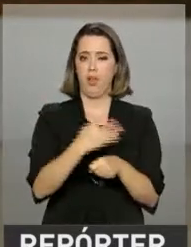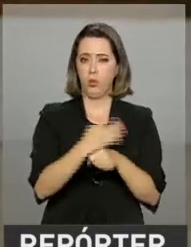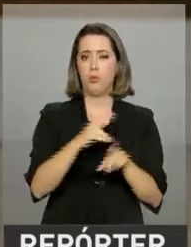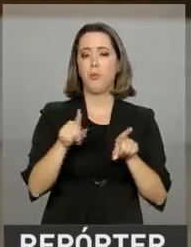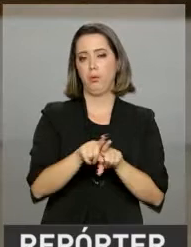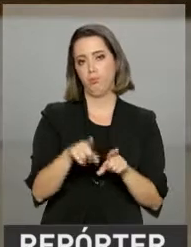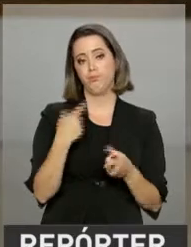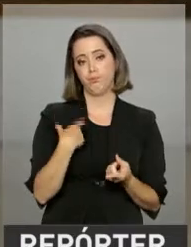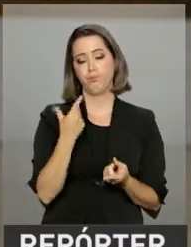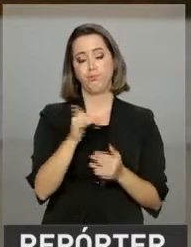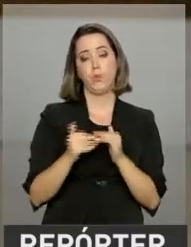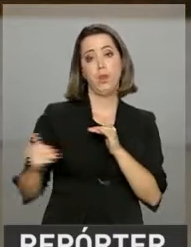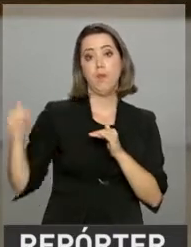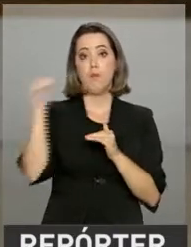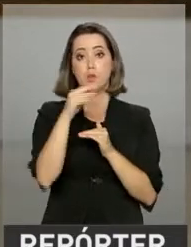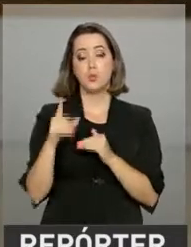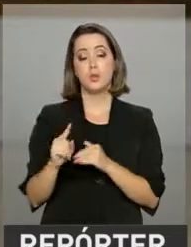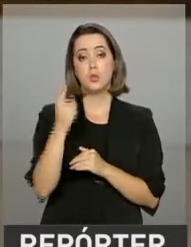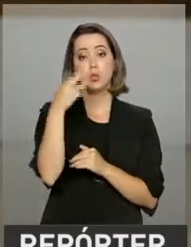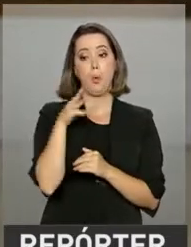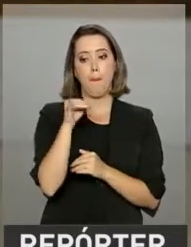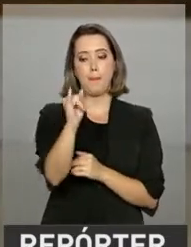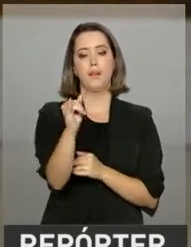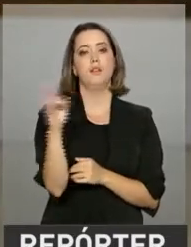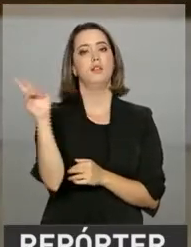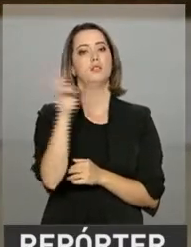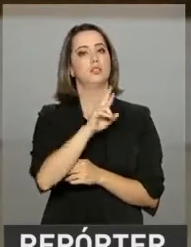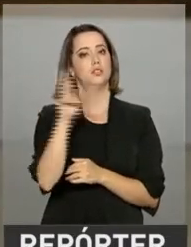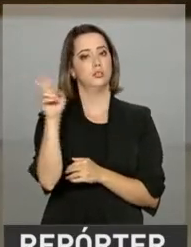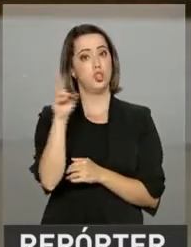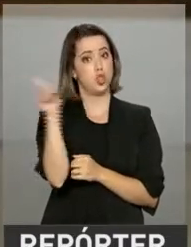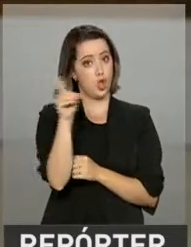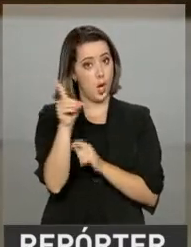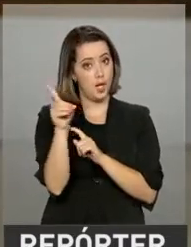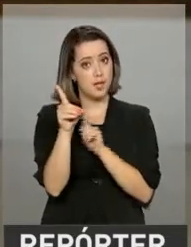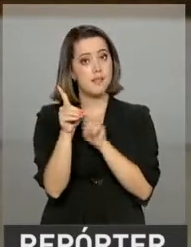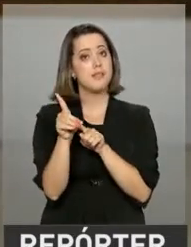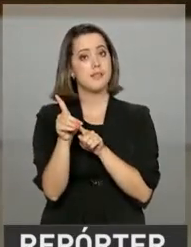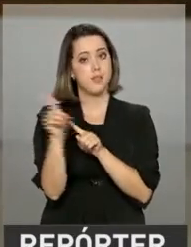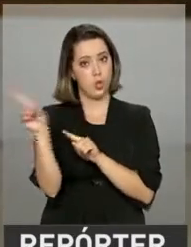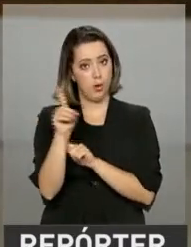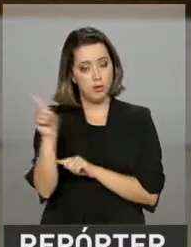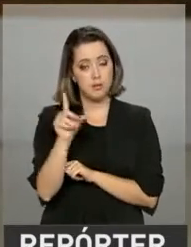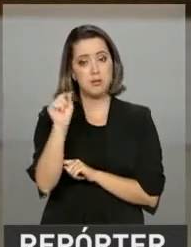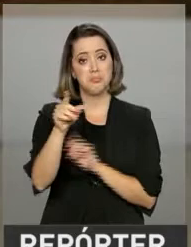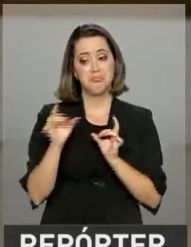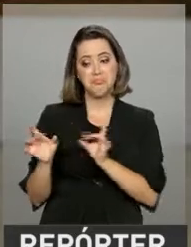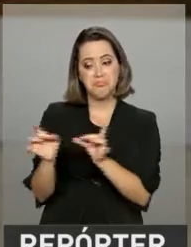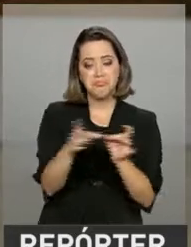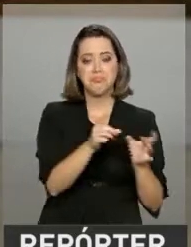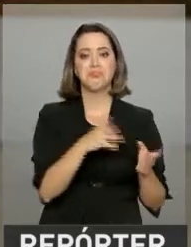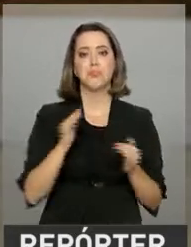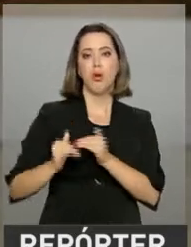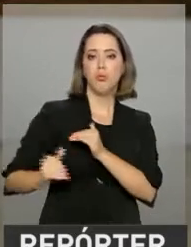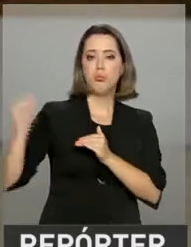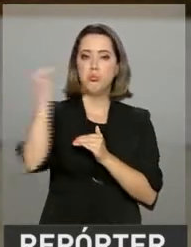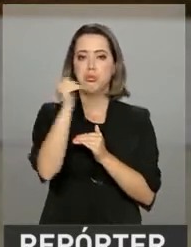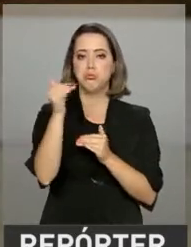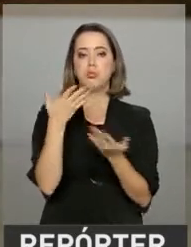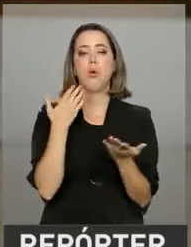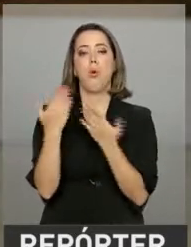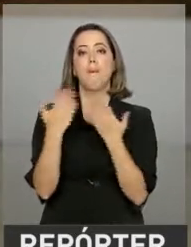de quase um bilhão e 600 milhões de dólares ou seja as exportações foram superiores